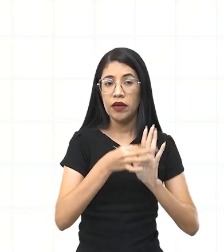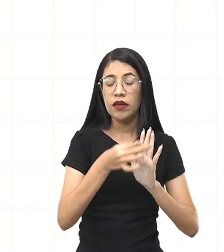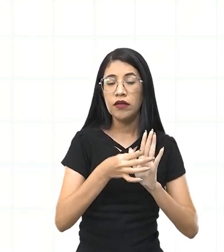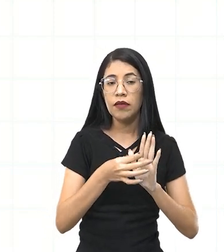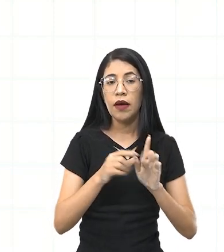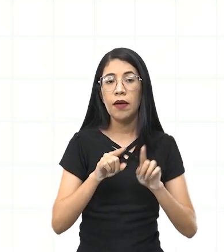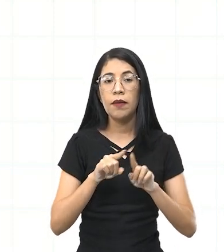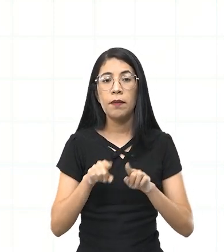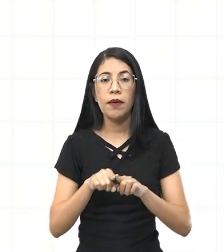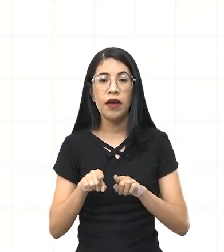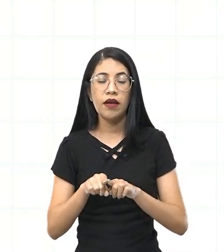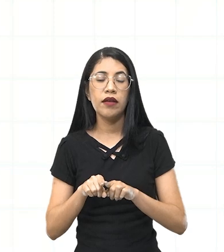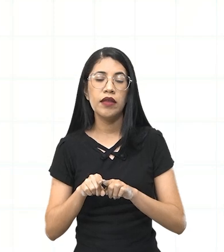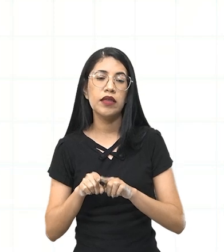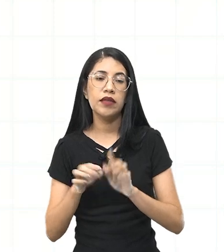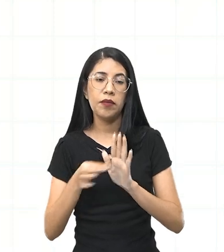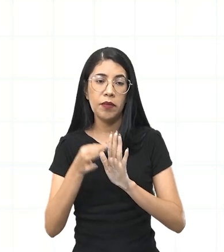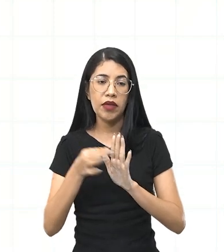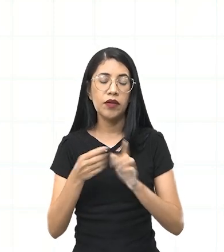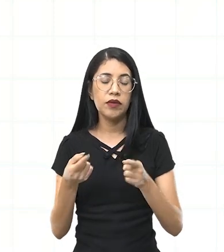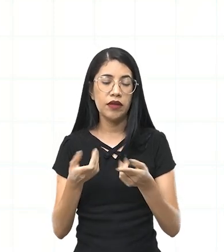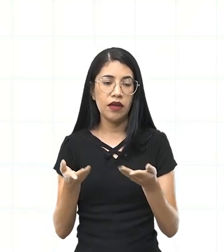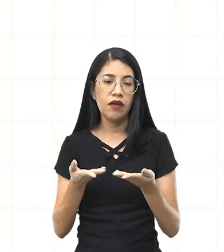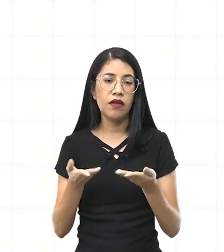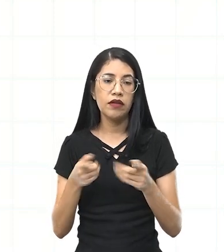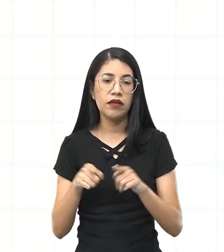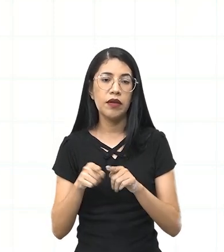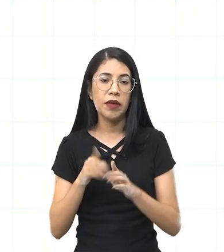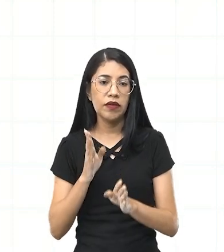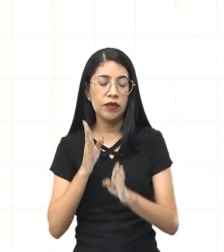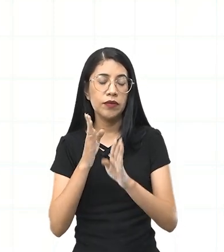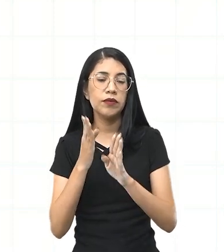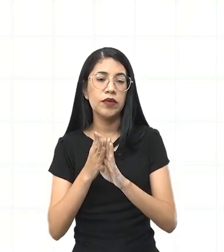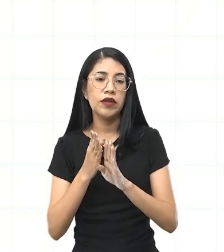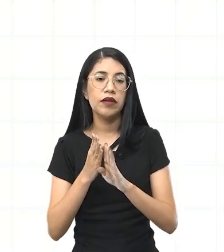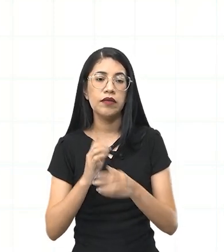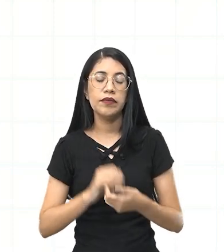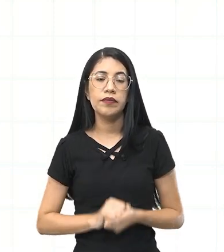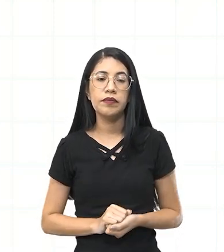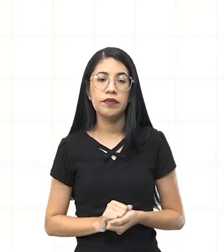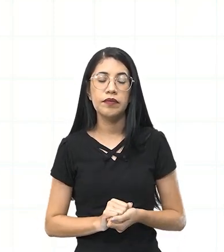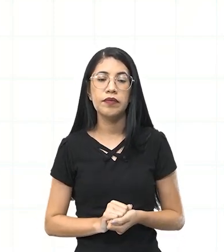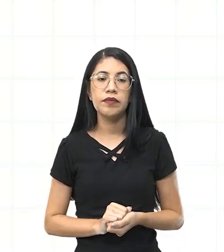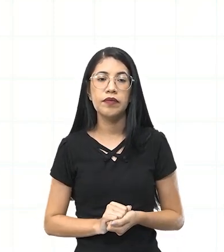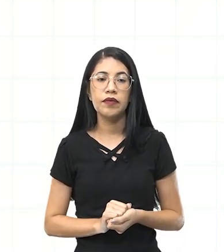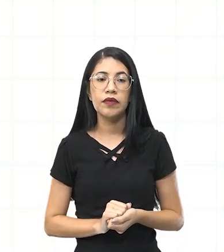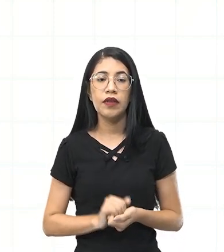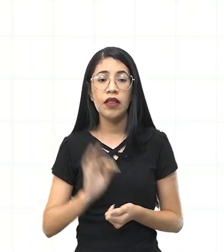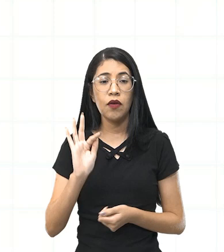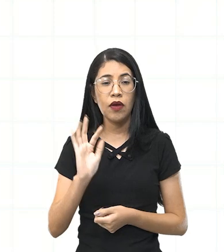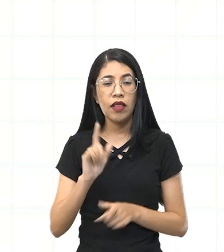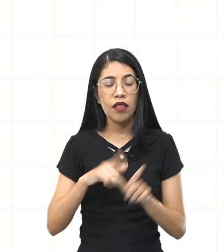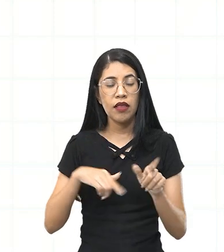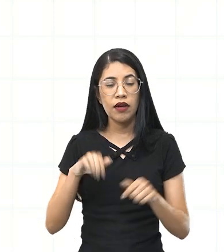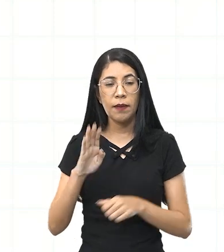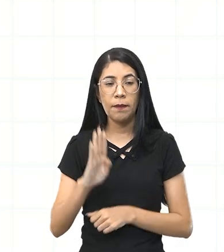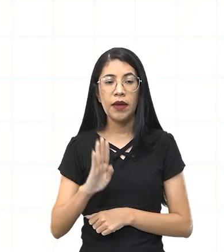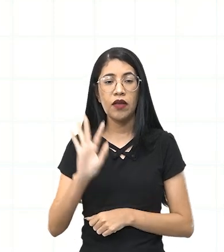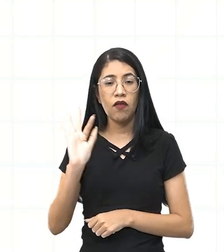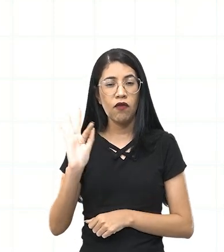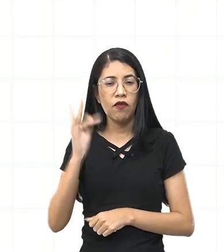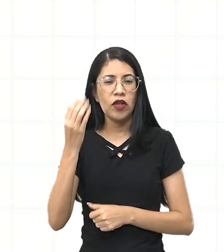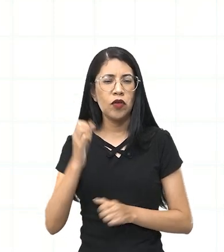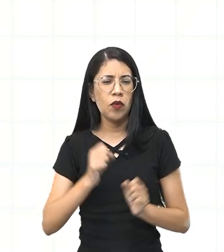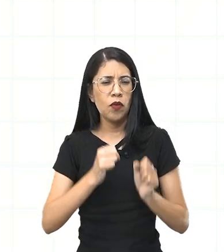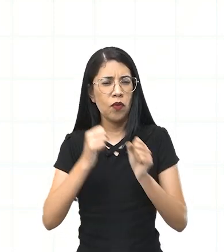tá? E nós vamos também identificar a opinião aqui nessa nossa questão. São fenômenos poderosos e